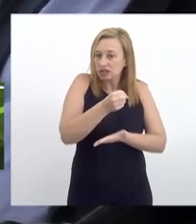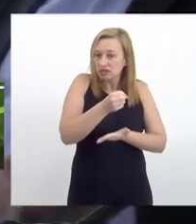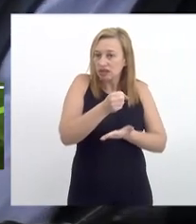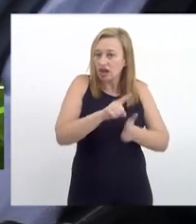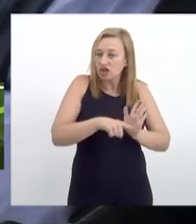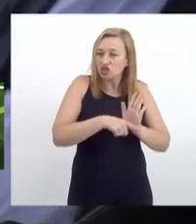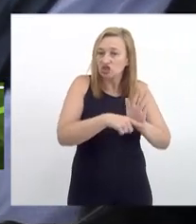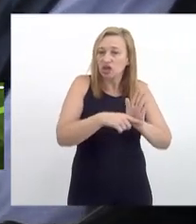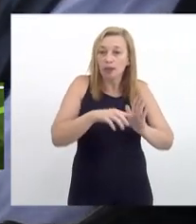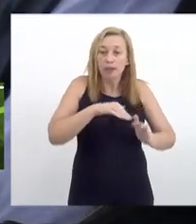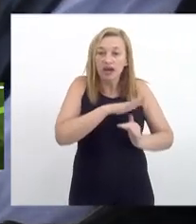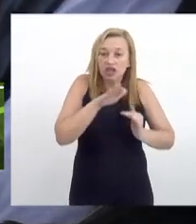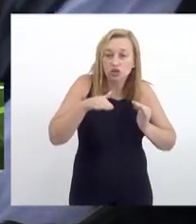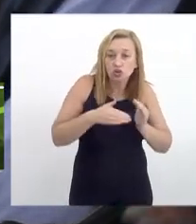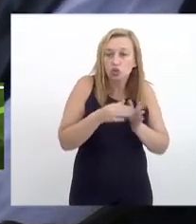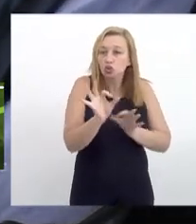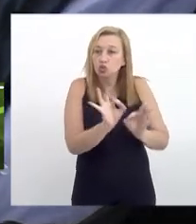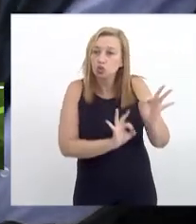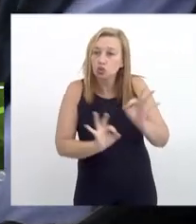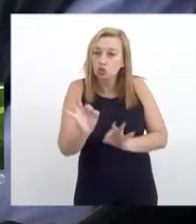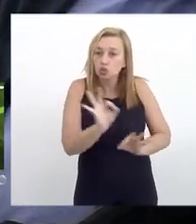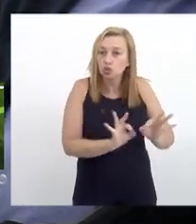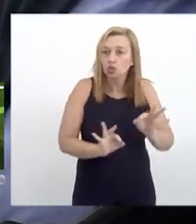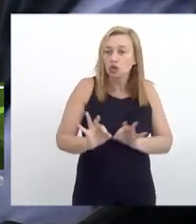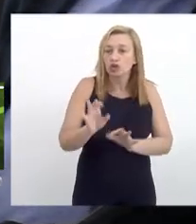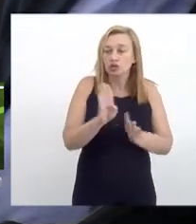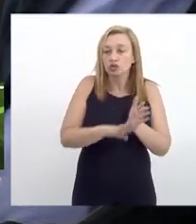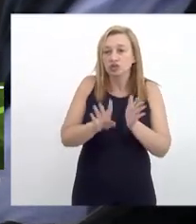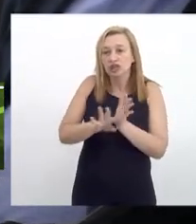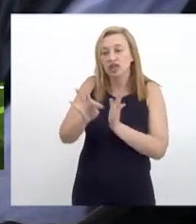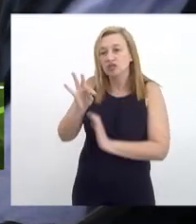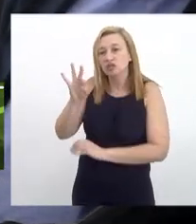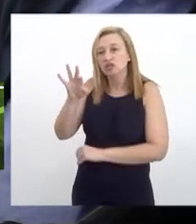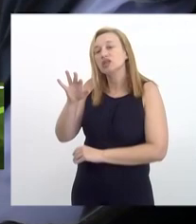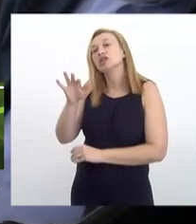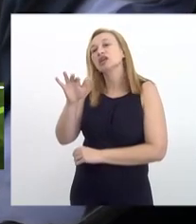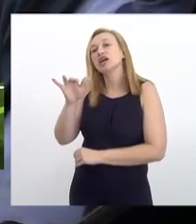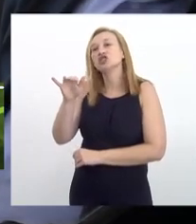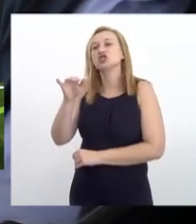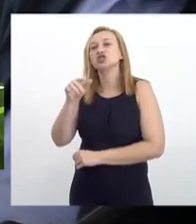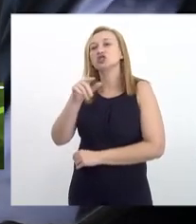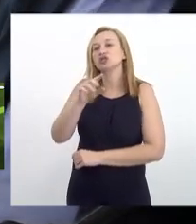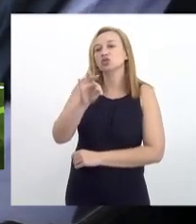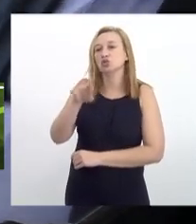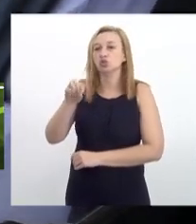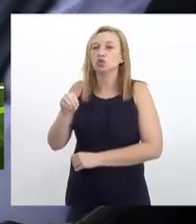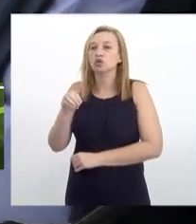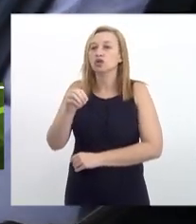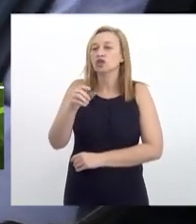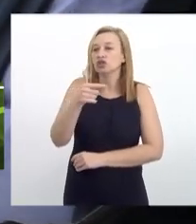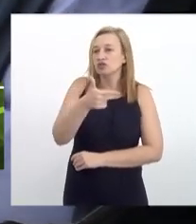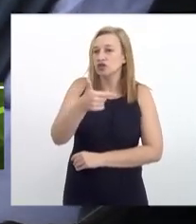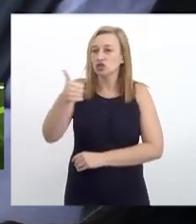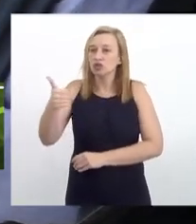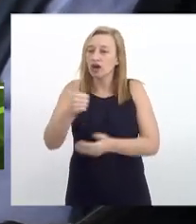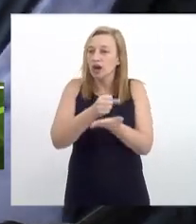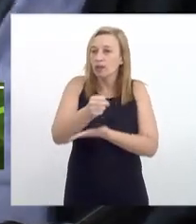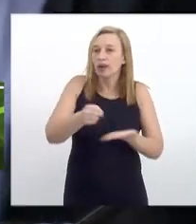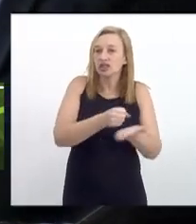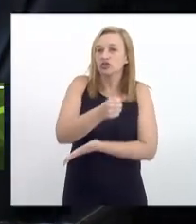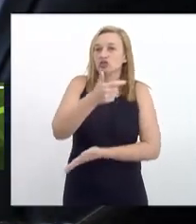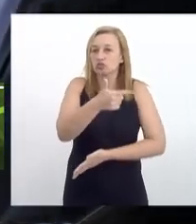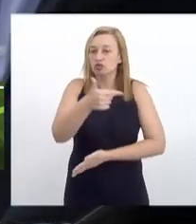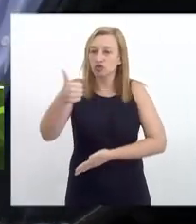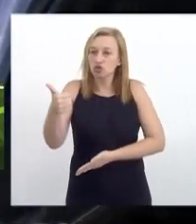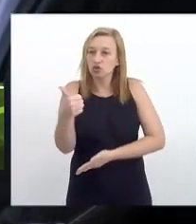para todo o plano à medida que eu adote o teto de gasto de 21 a base que servirá para todo o plano será a base de 2021